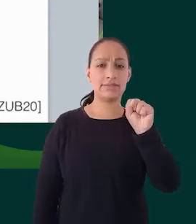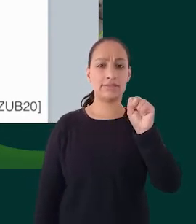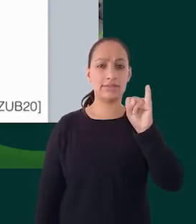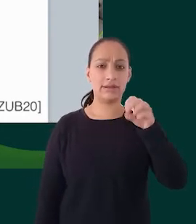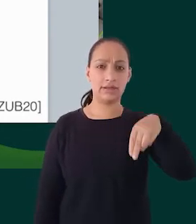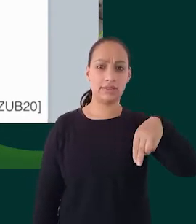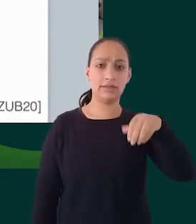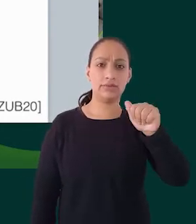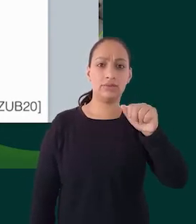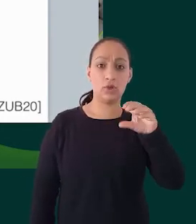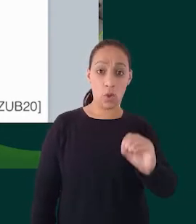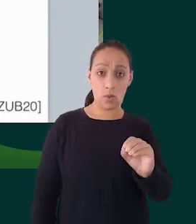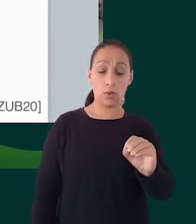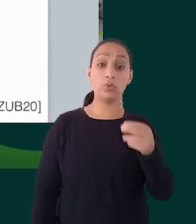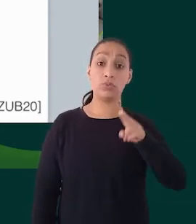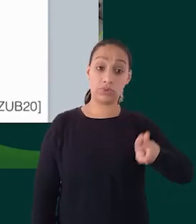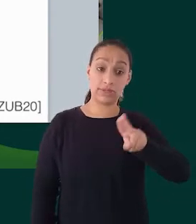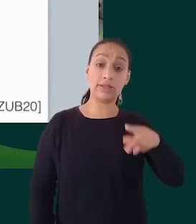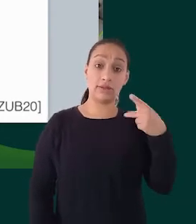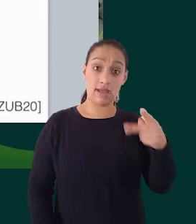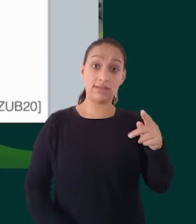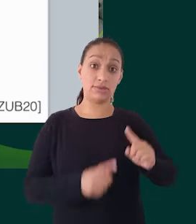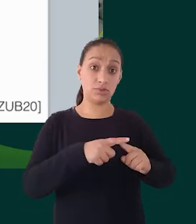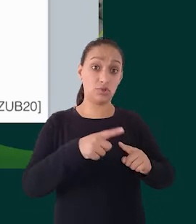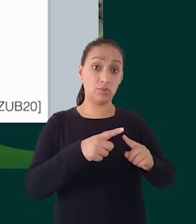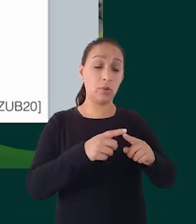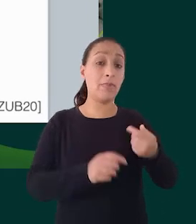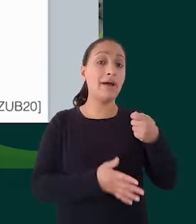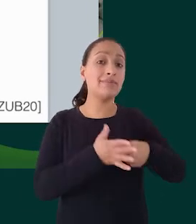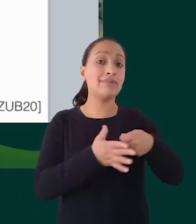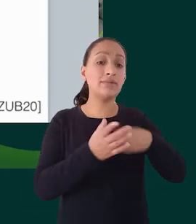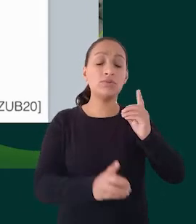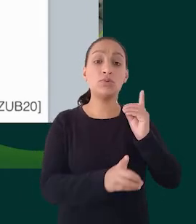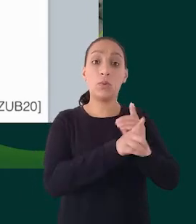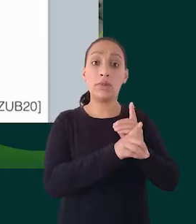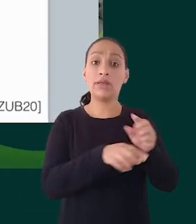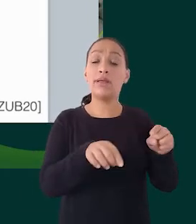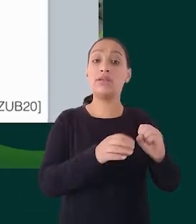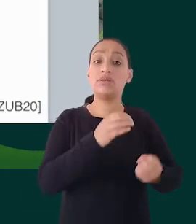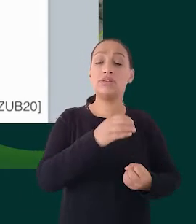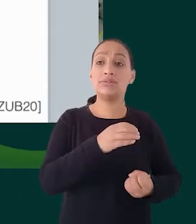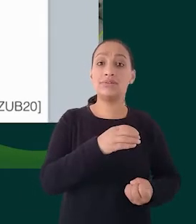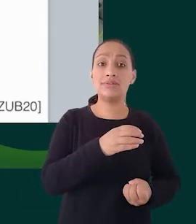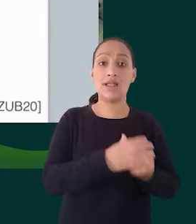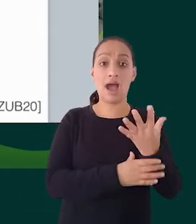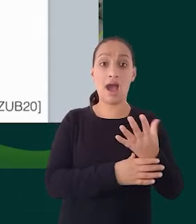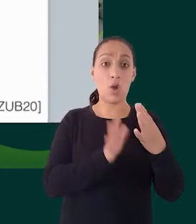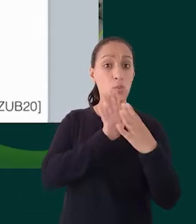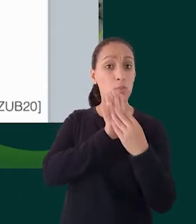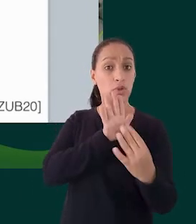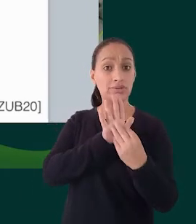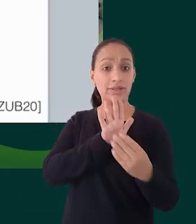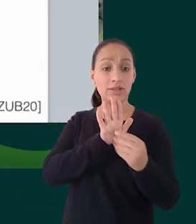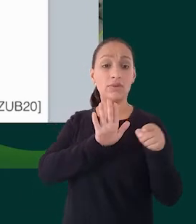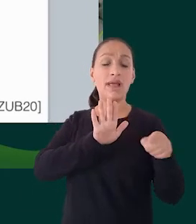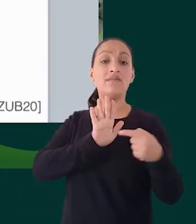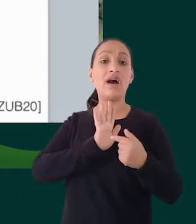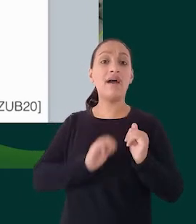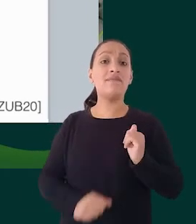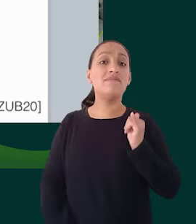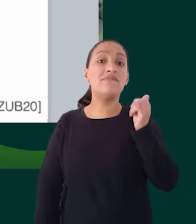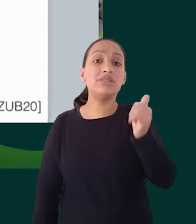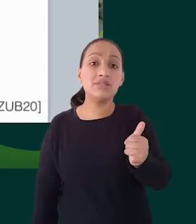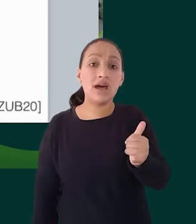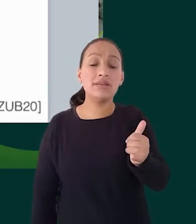de abordagem, para descobrir, né, ou para gerar um modelo que vai predizer